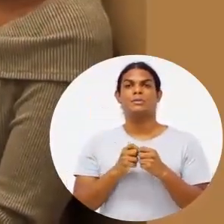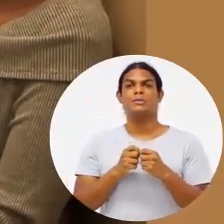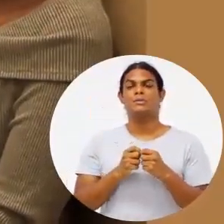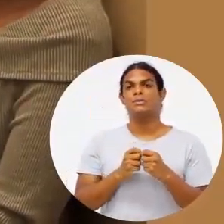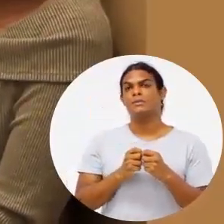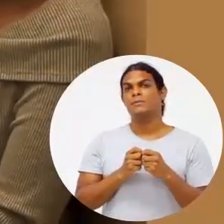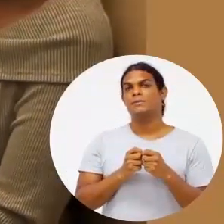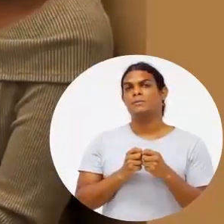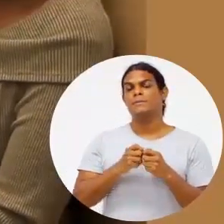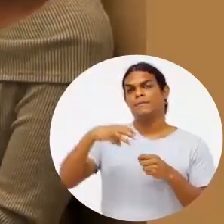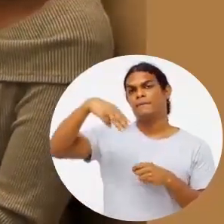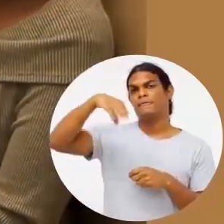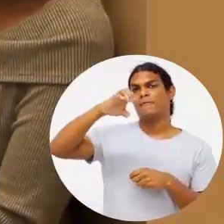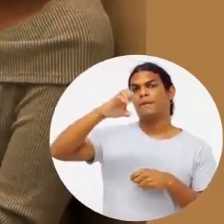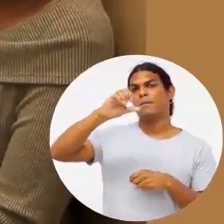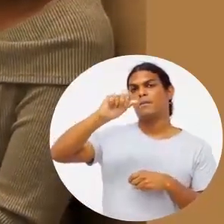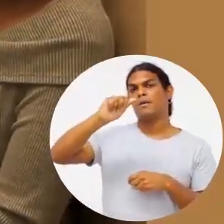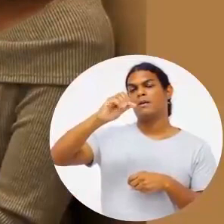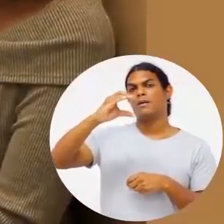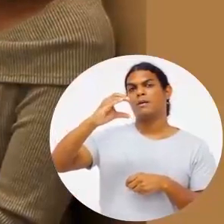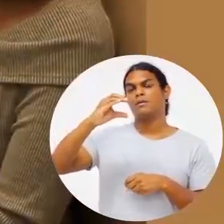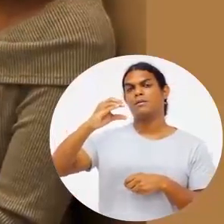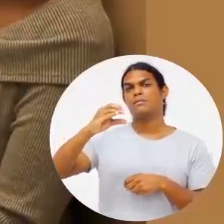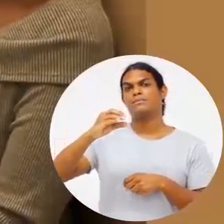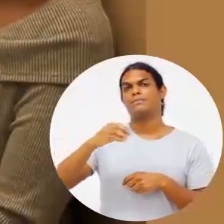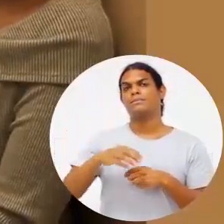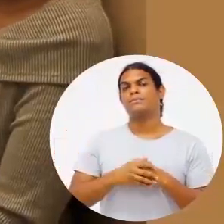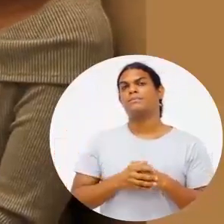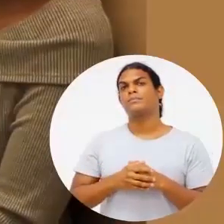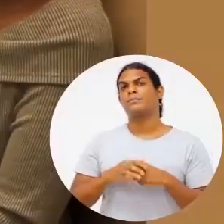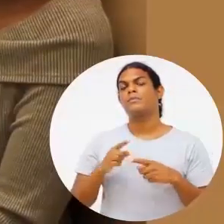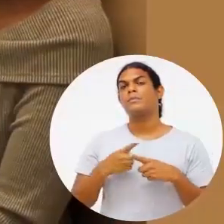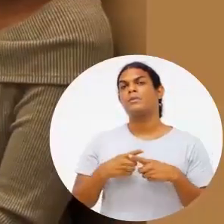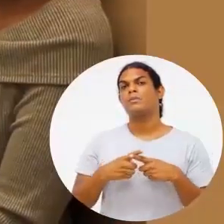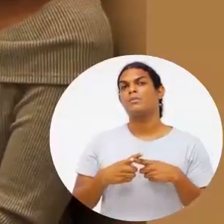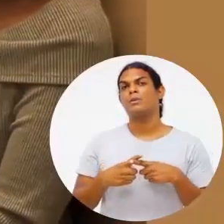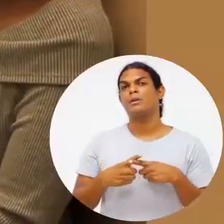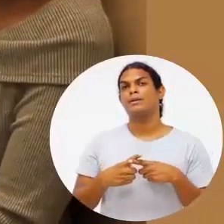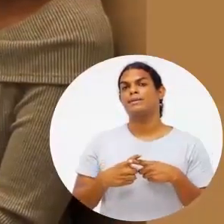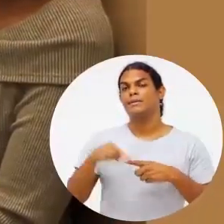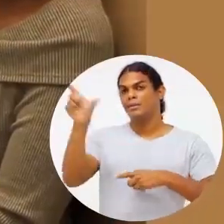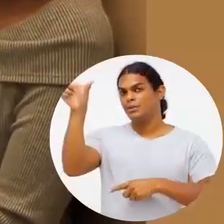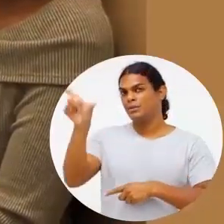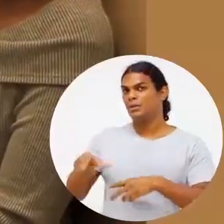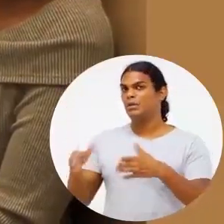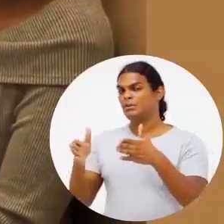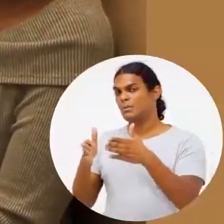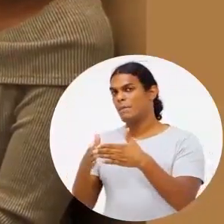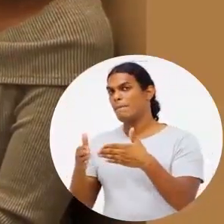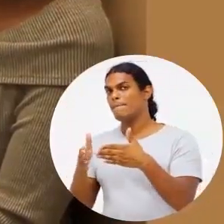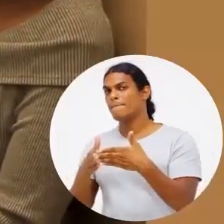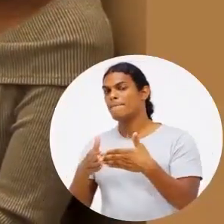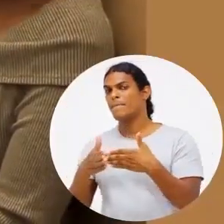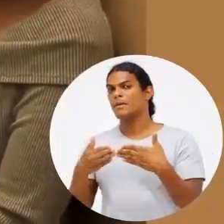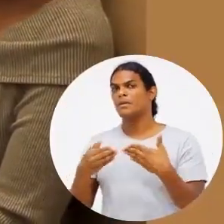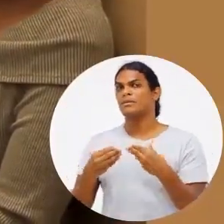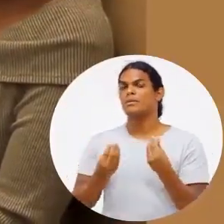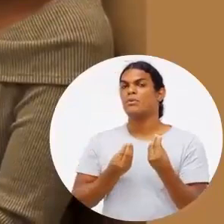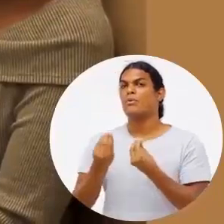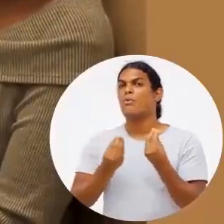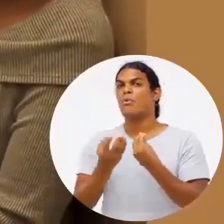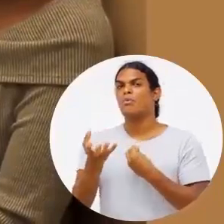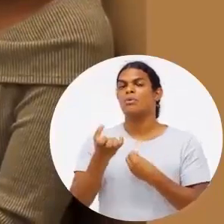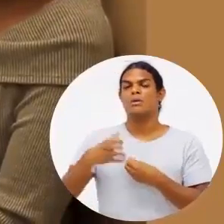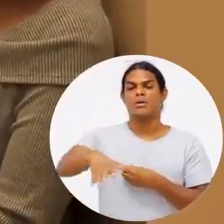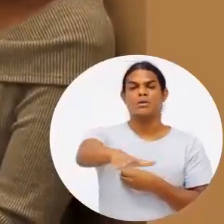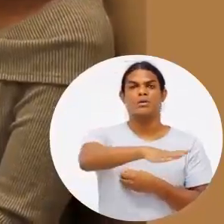desdobramento da MEAC, porque a MEAC chega até recomendações. Essas recomendações elas servem para corrigir a situação existente,